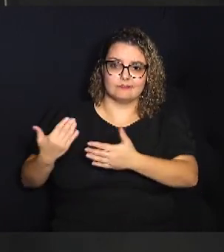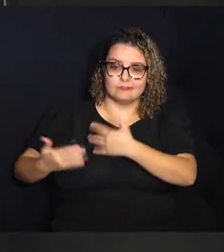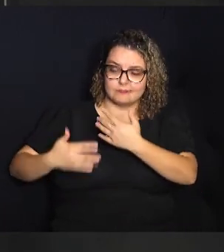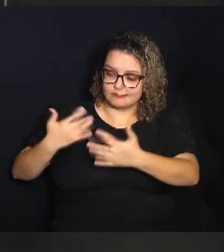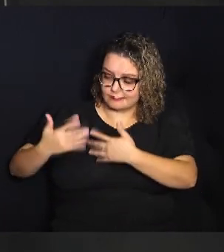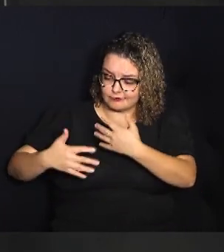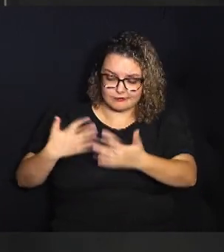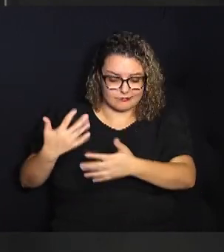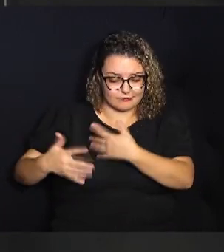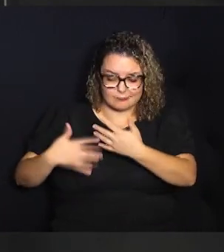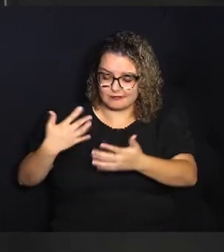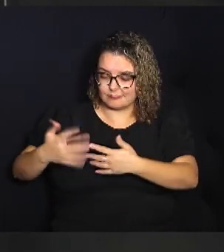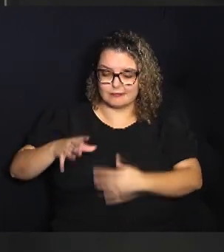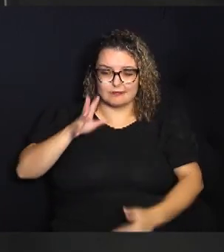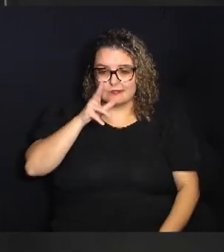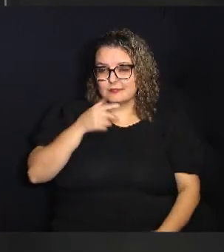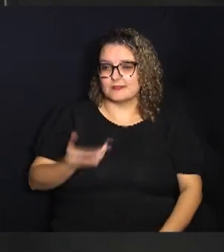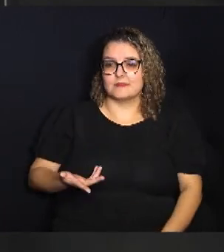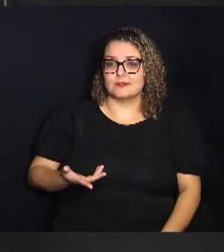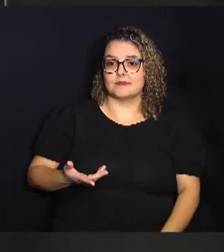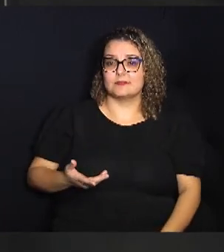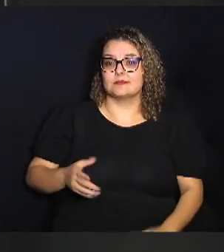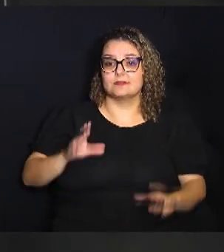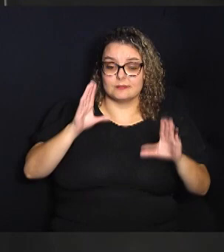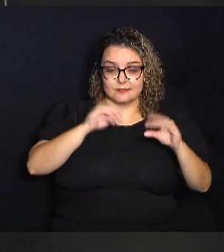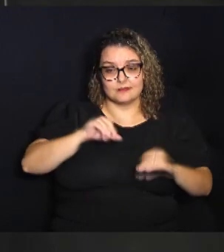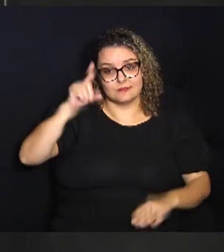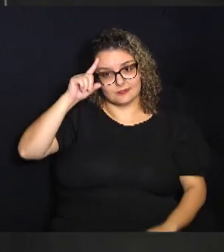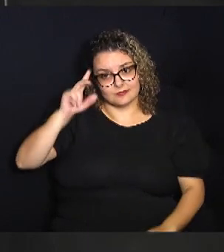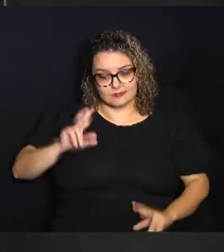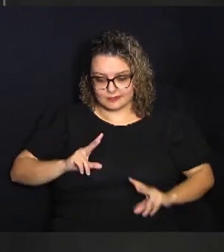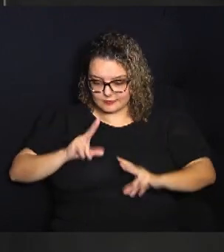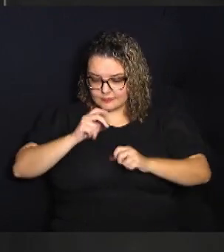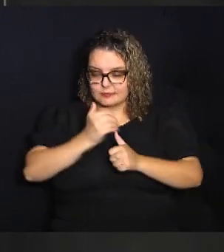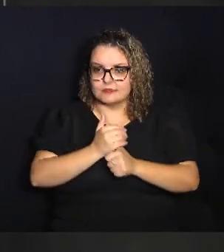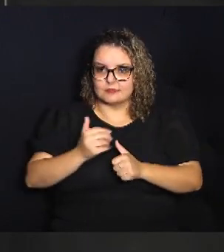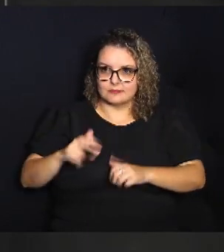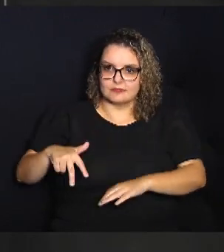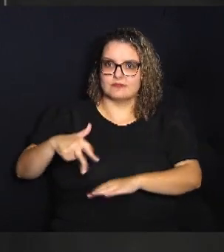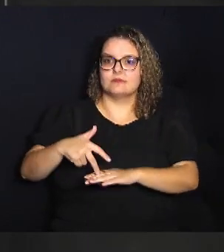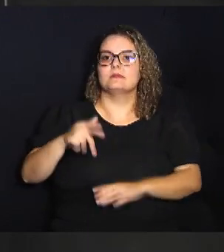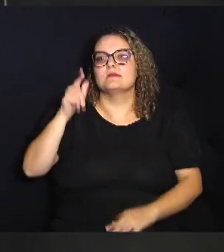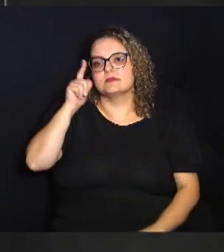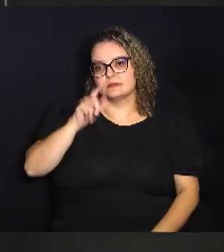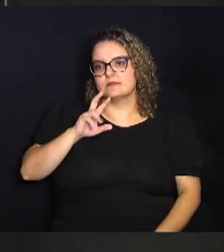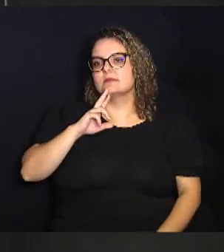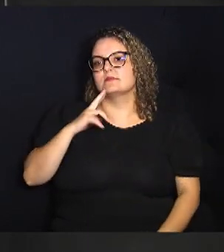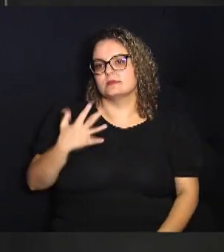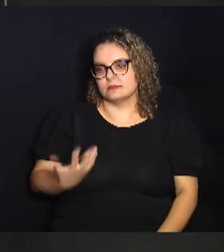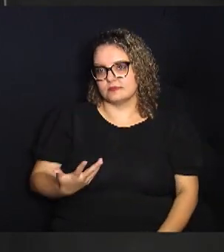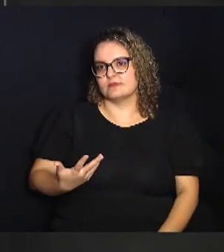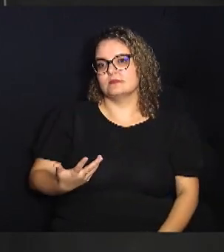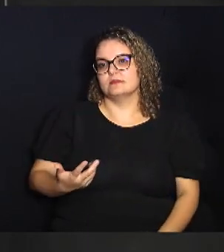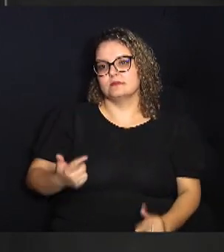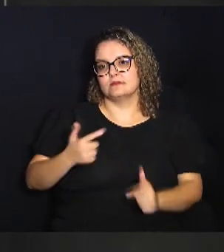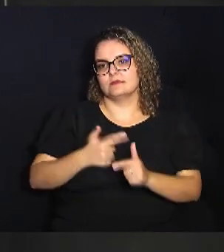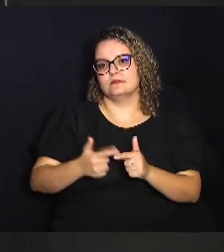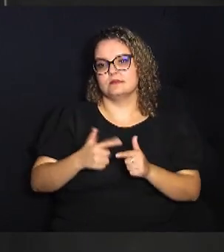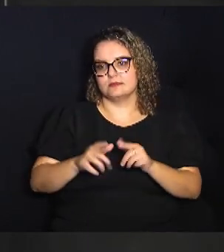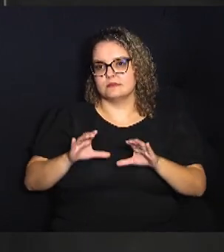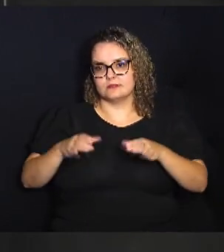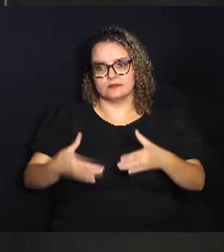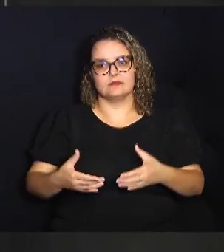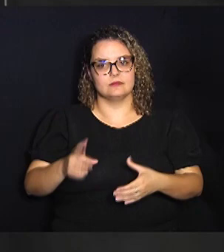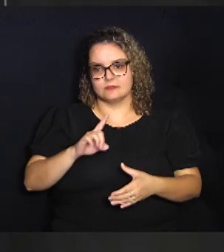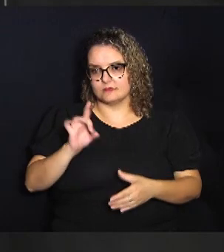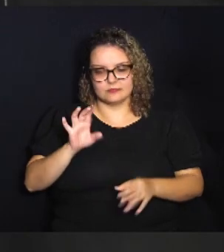enrolada 10 anos, e, de repente, com a força do teu mandato, você ir lá e conseguir resolver o problema da comunidade, não